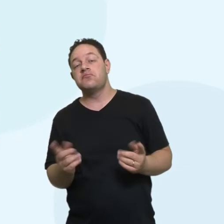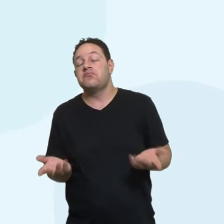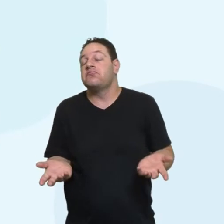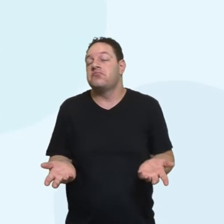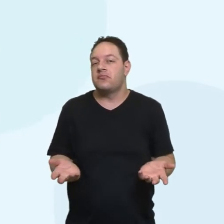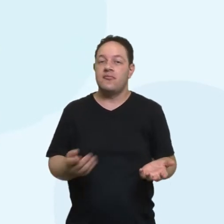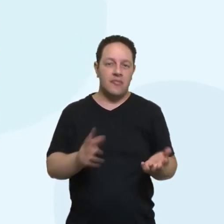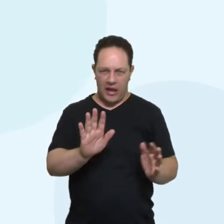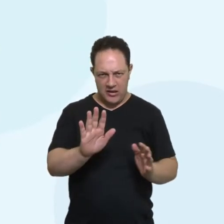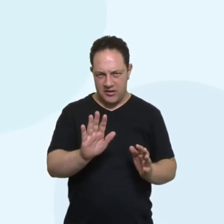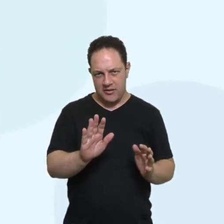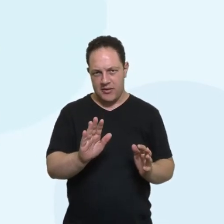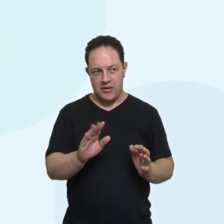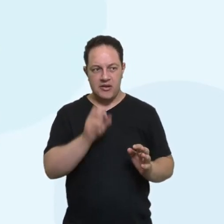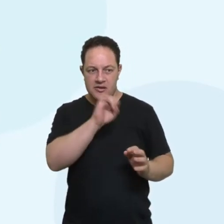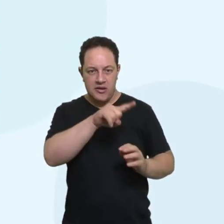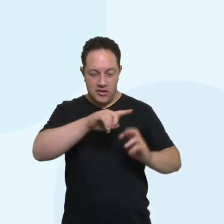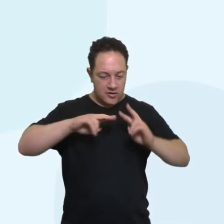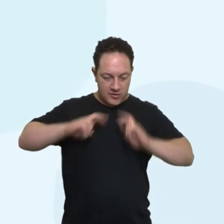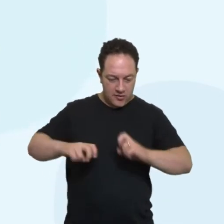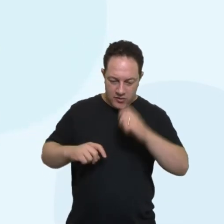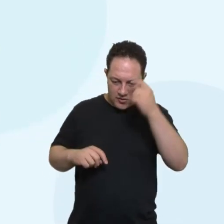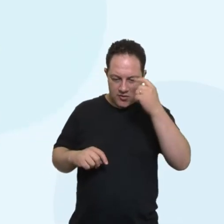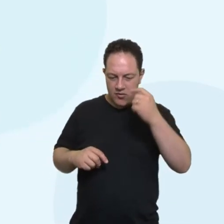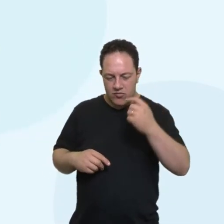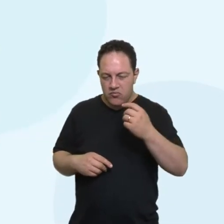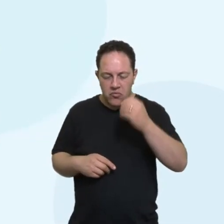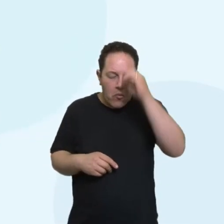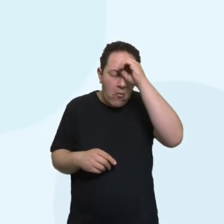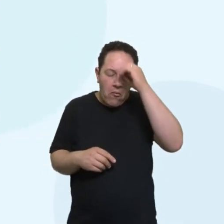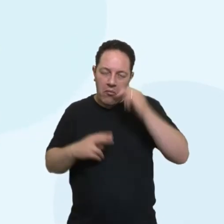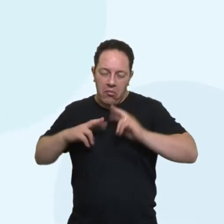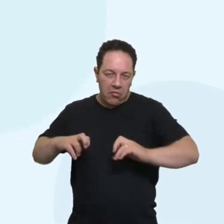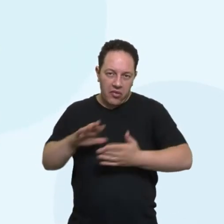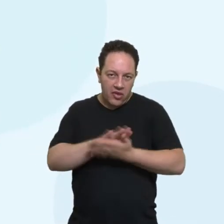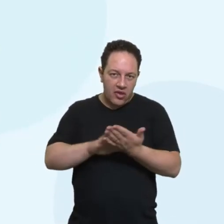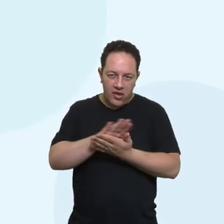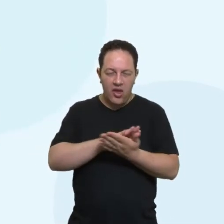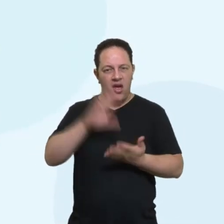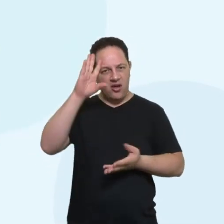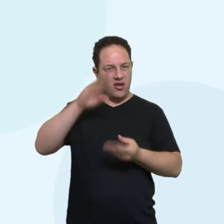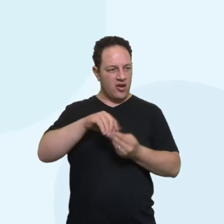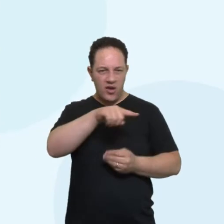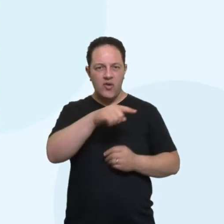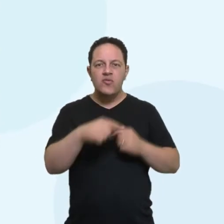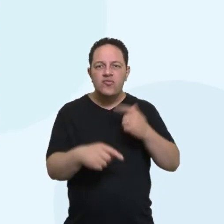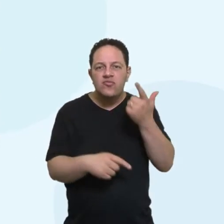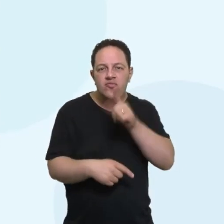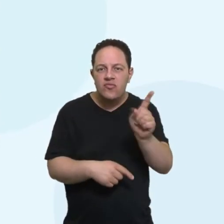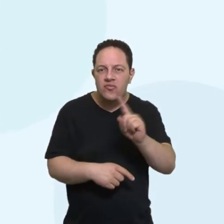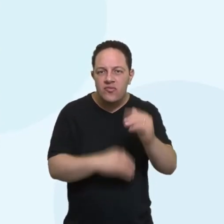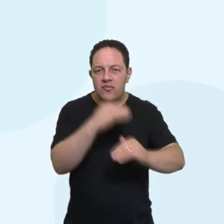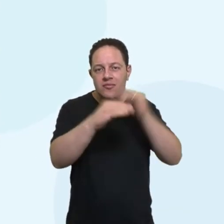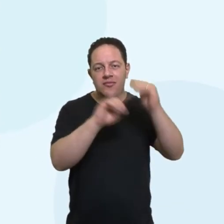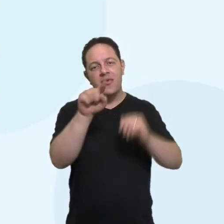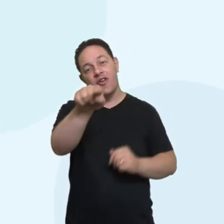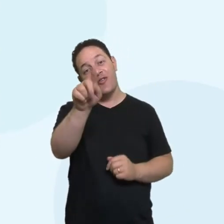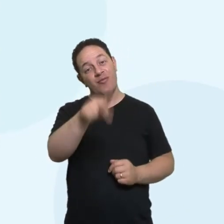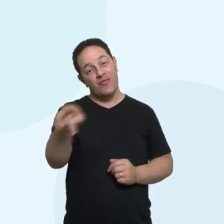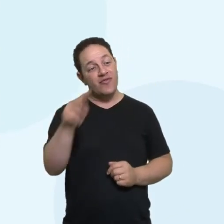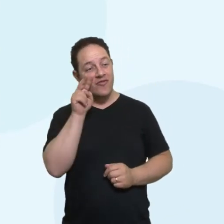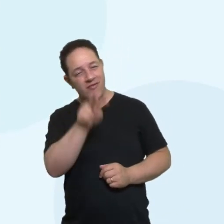por um acaso eles não estão enxergando que eles estão super por exemplo desenvolvendo o foco né eles não estão realmente exercitando essa